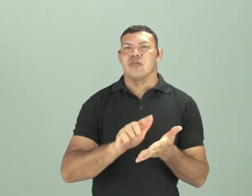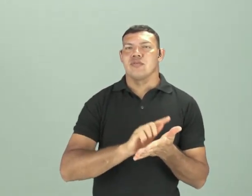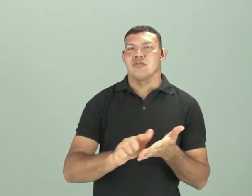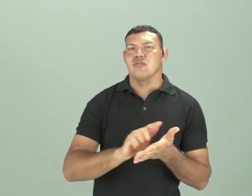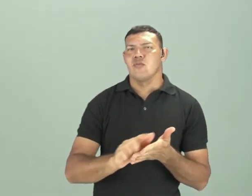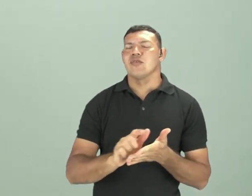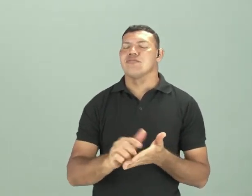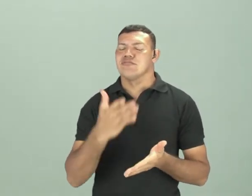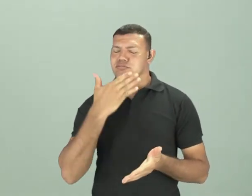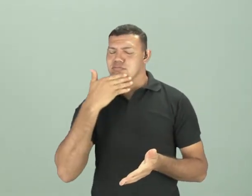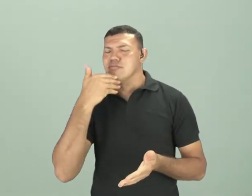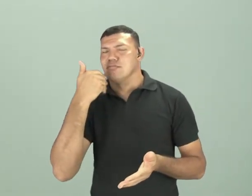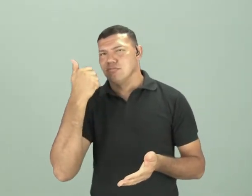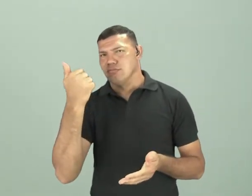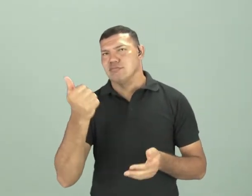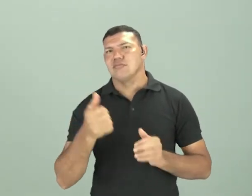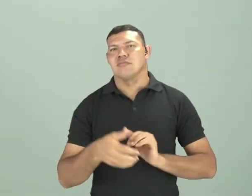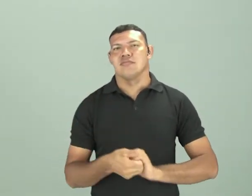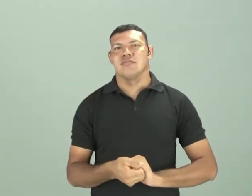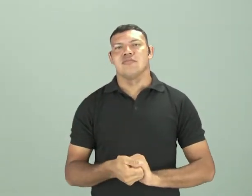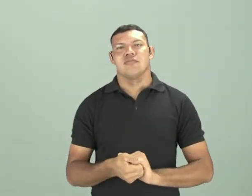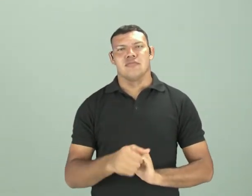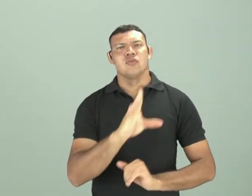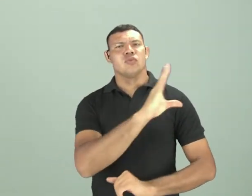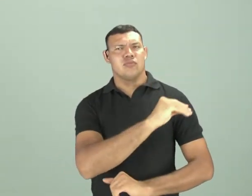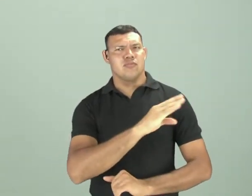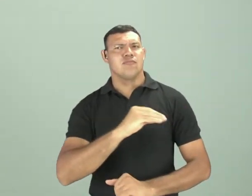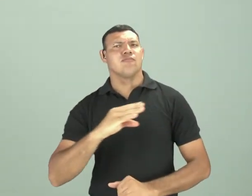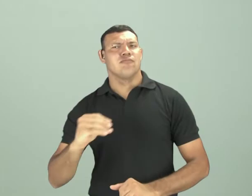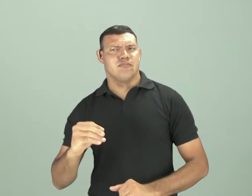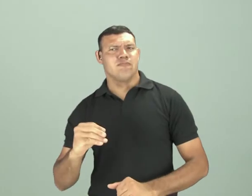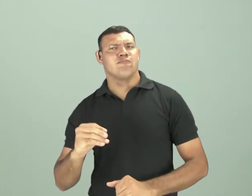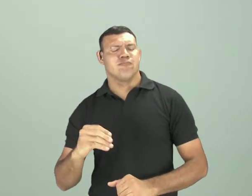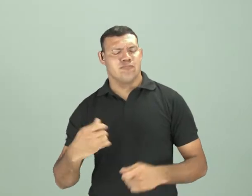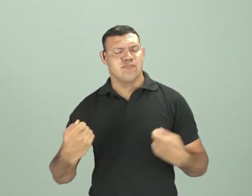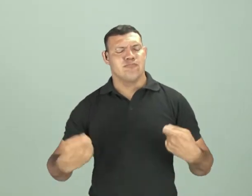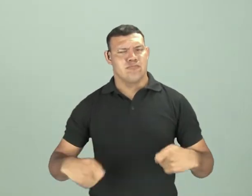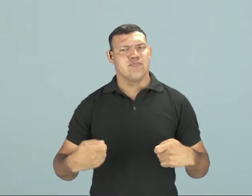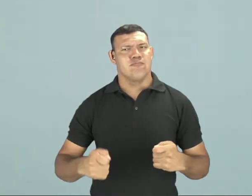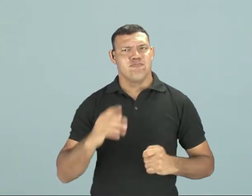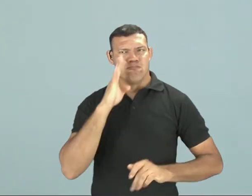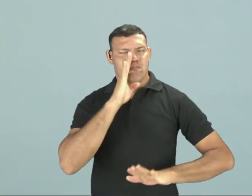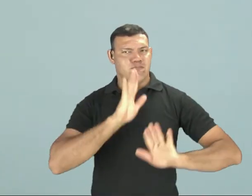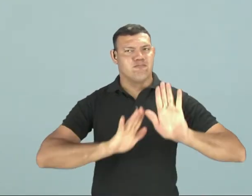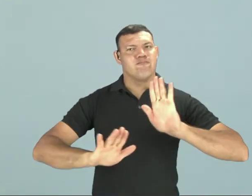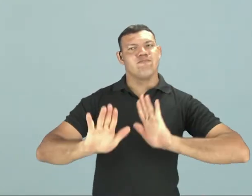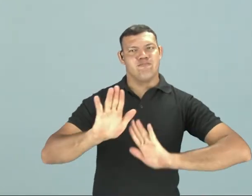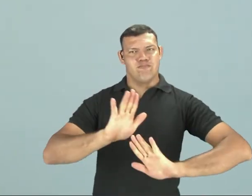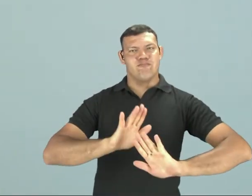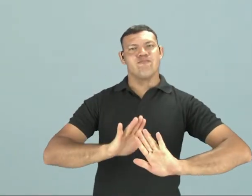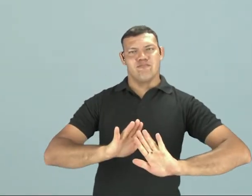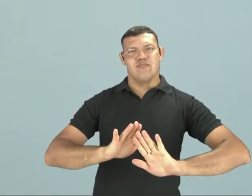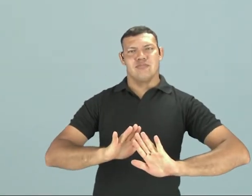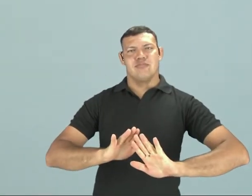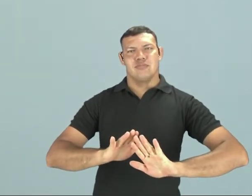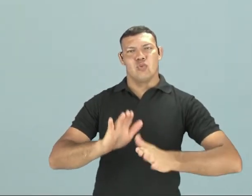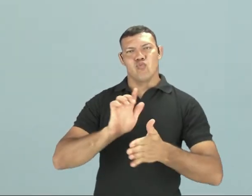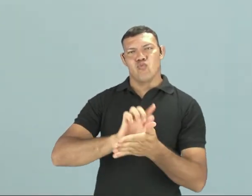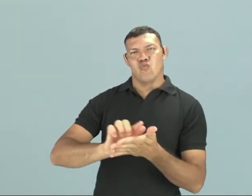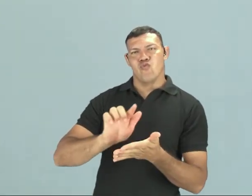higienização melhor, né? O adolescente tem que começar a ter os seus cuidados com a